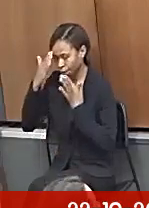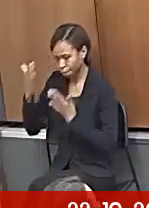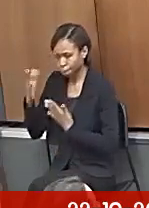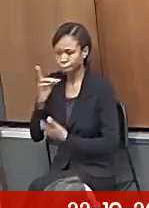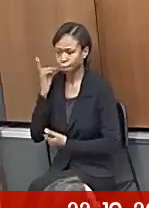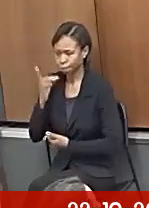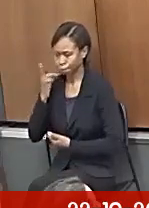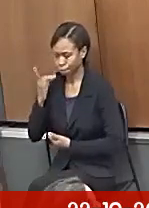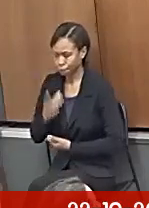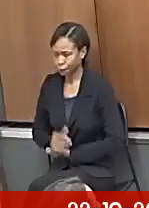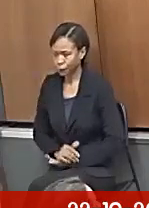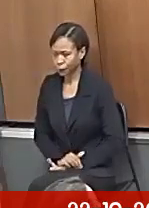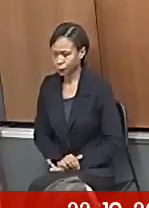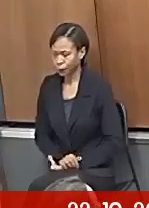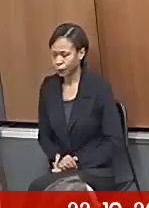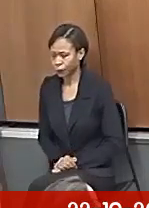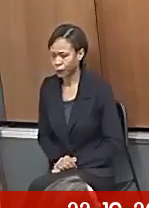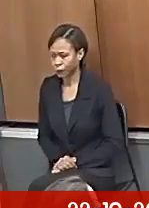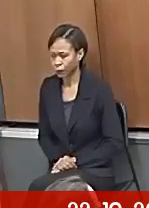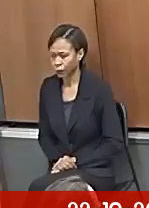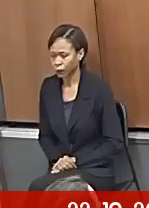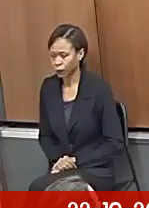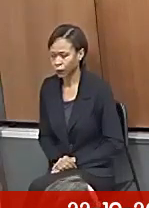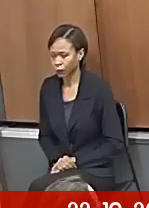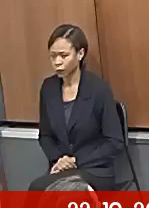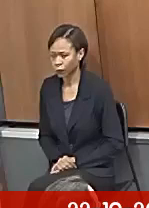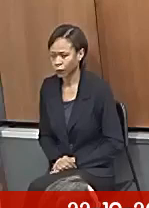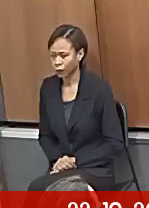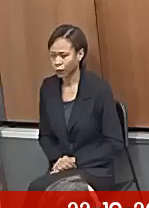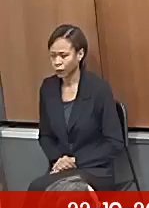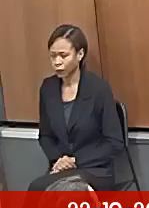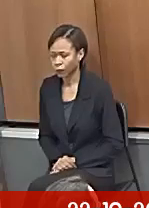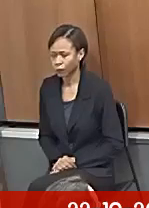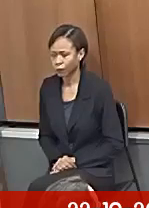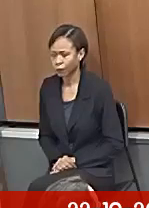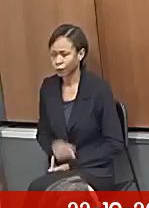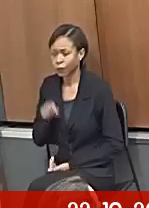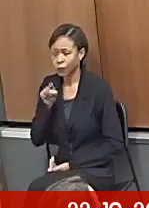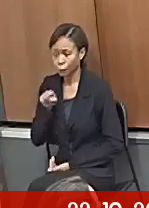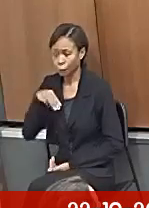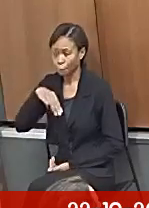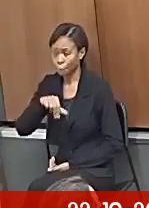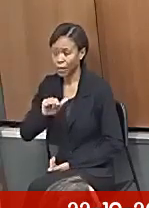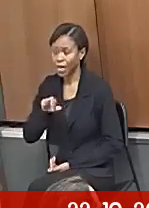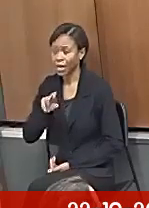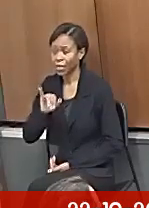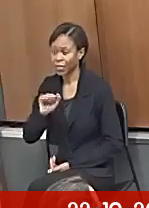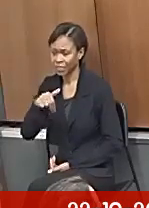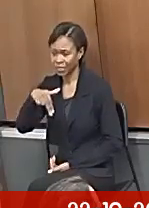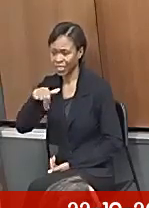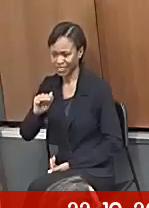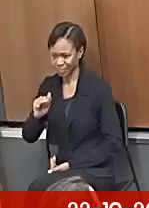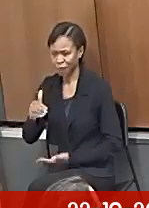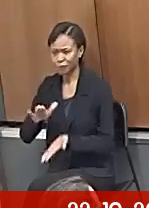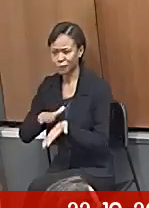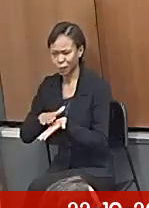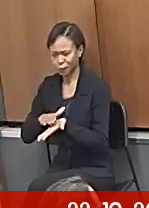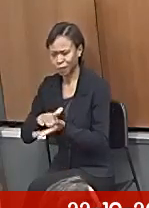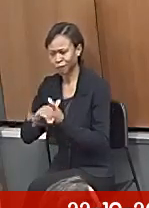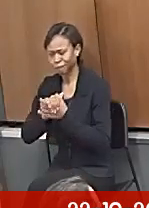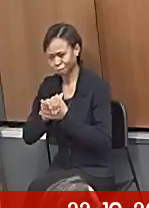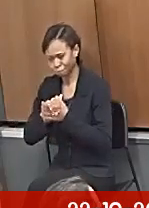Deputado Zé Guilherme. Presidente. Bom, Mariana, parabéns.